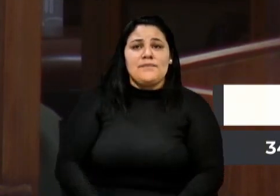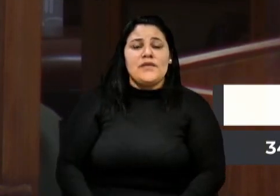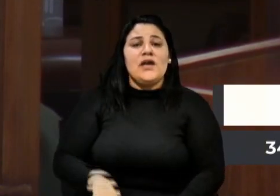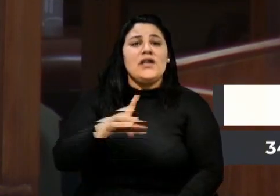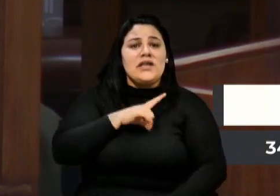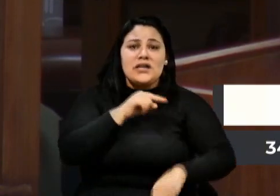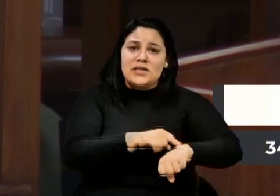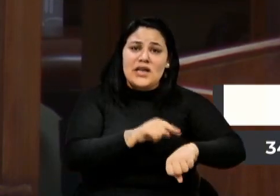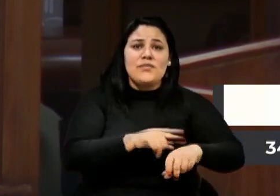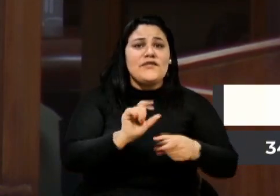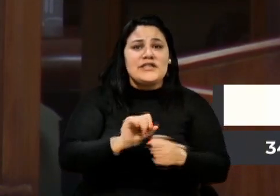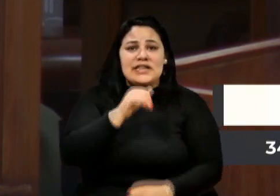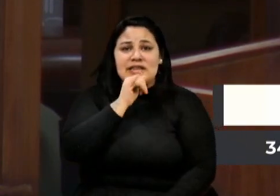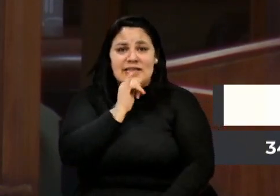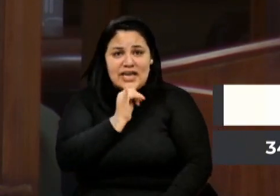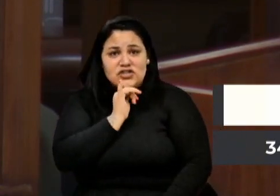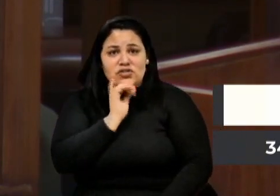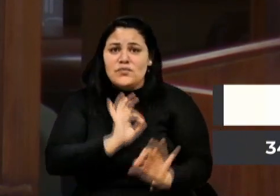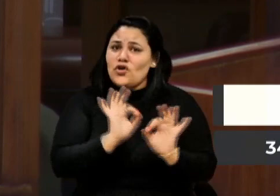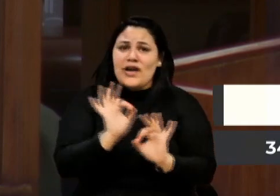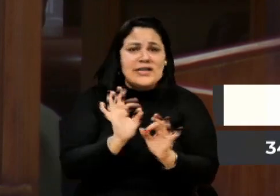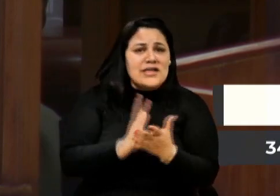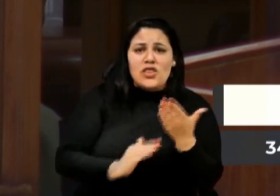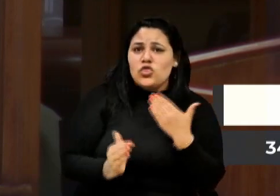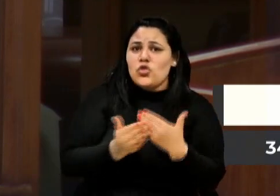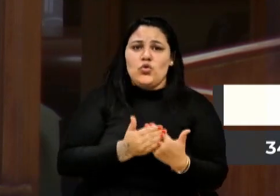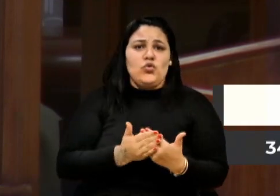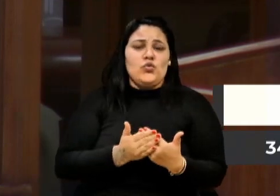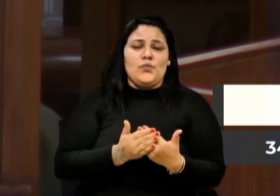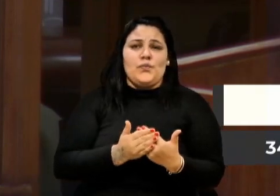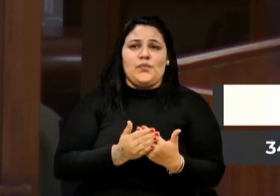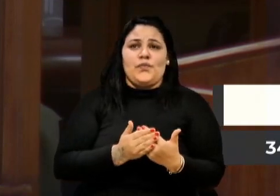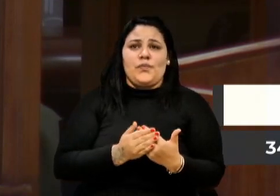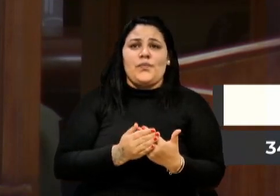testar e tem tempo para corrigir. E nenhum